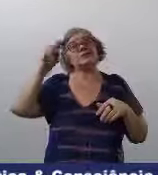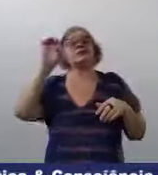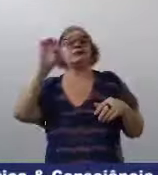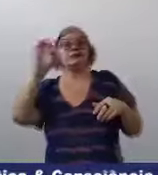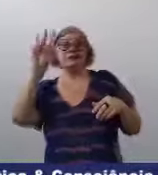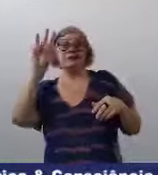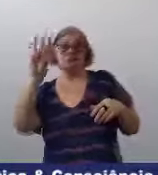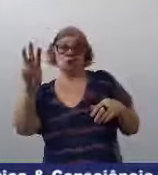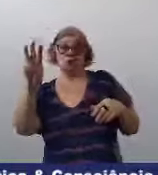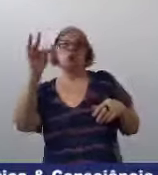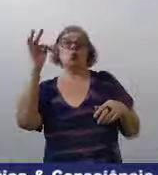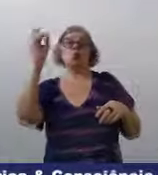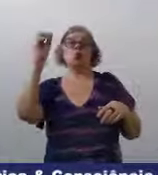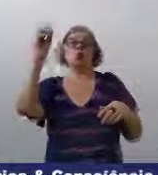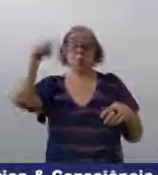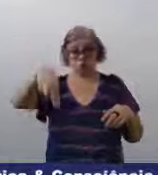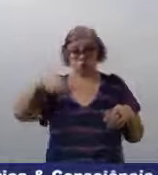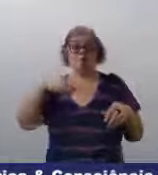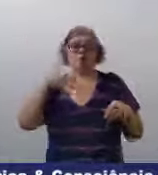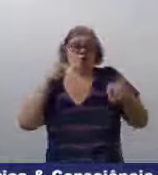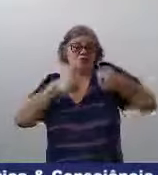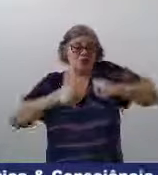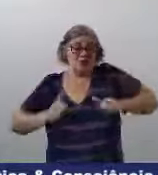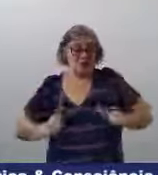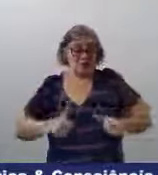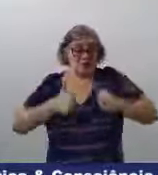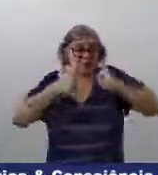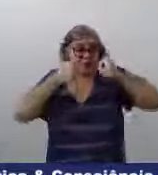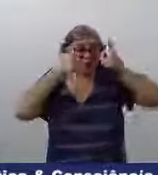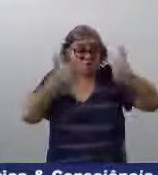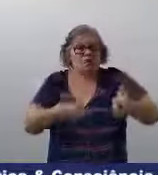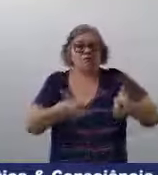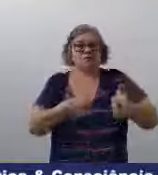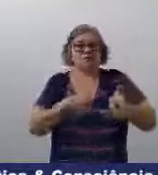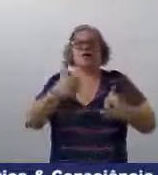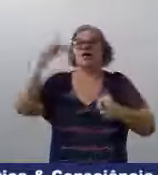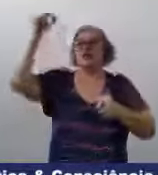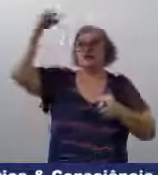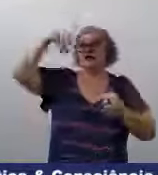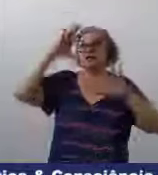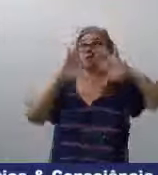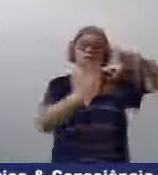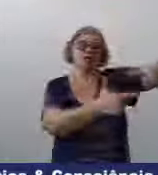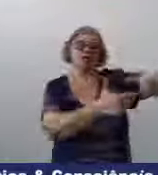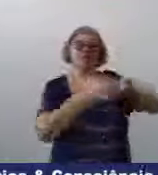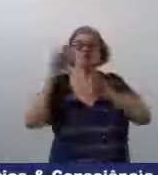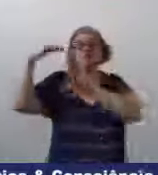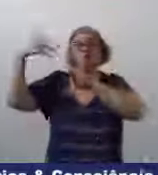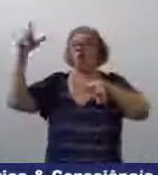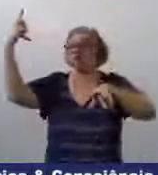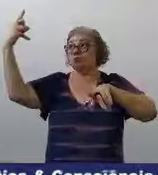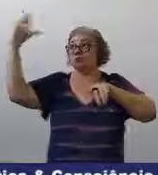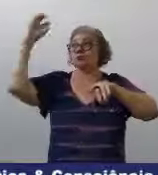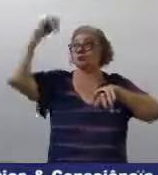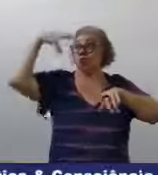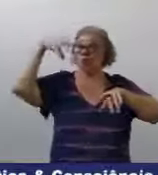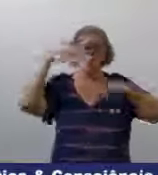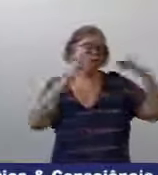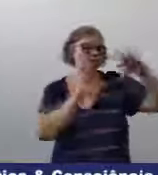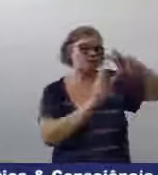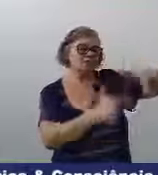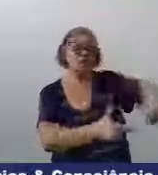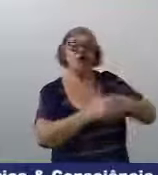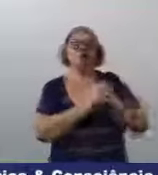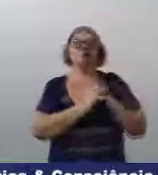Quando Newton falou que havia uma força entre a Terra e o Sol, se criou um problema muito sério que só foi resolvido mais tarde